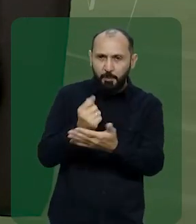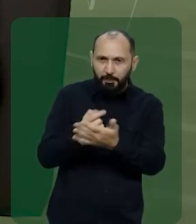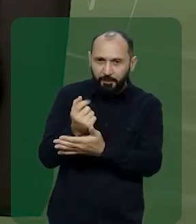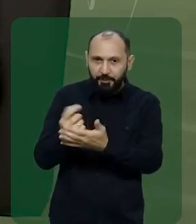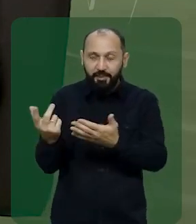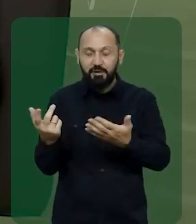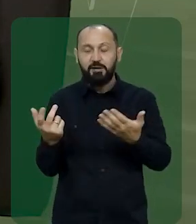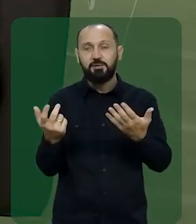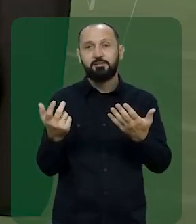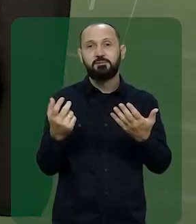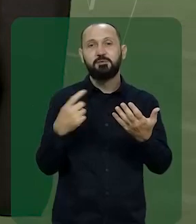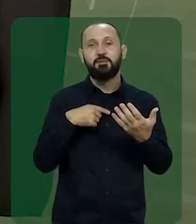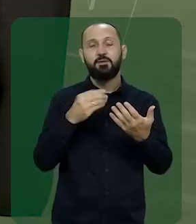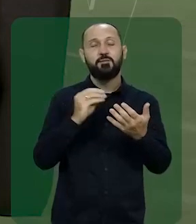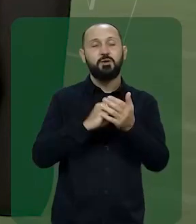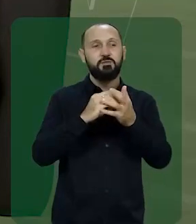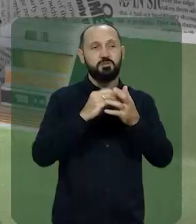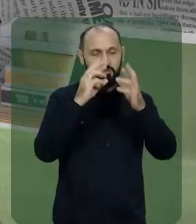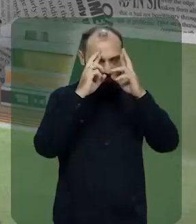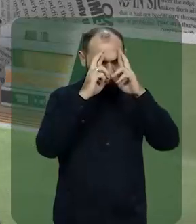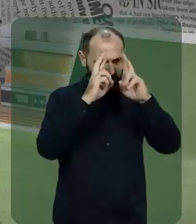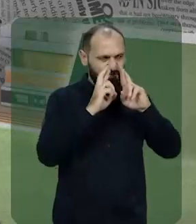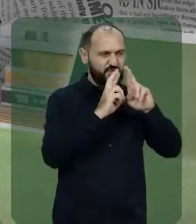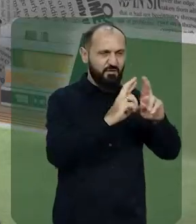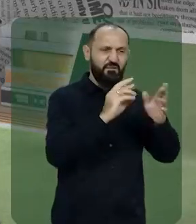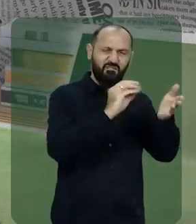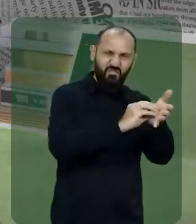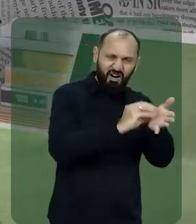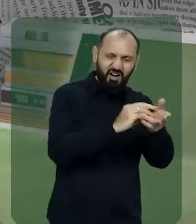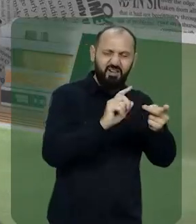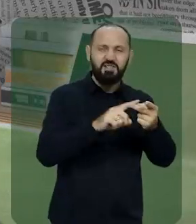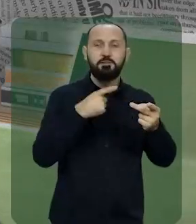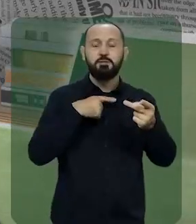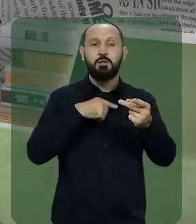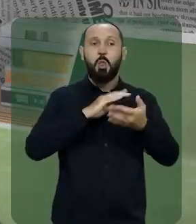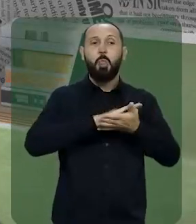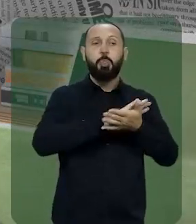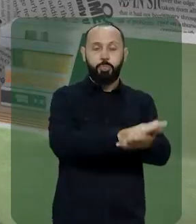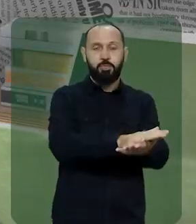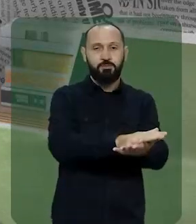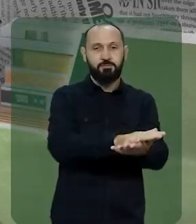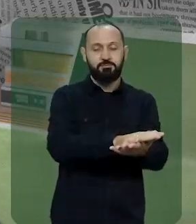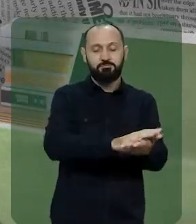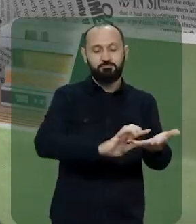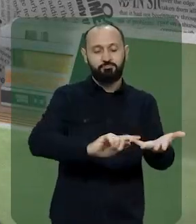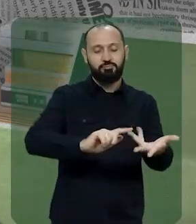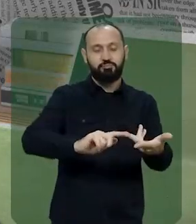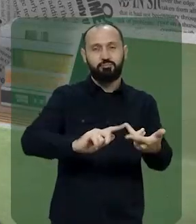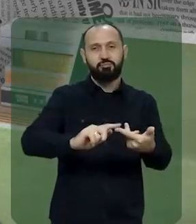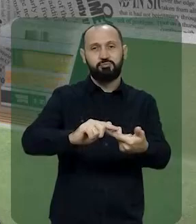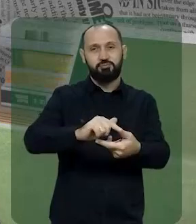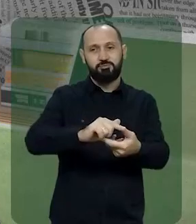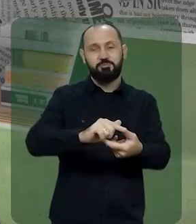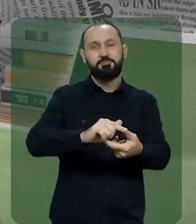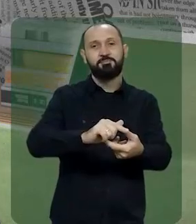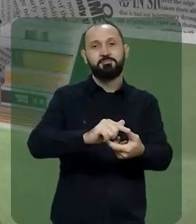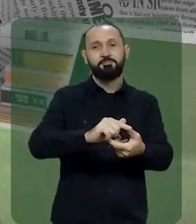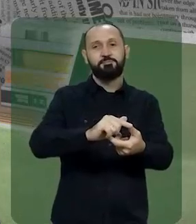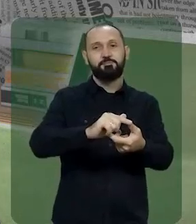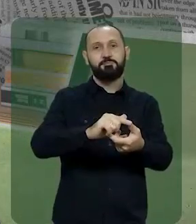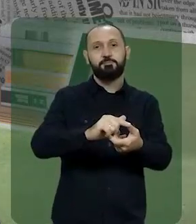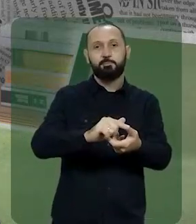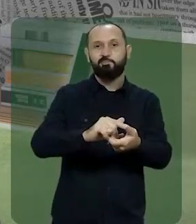idosas? Eu acho que sim. Acho que sim. Então, essa sociedade consumista, né, ela leva